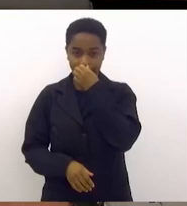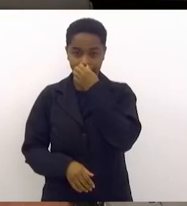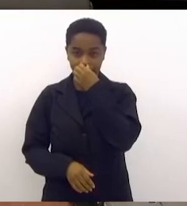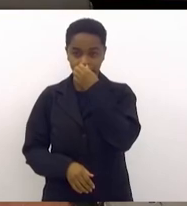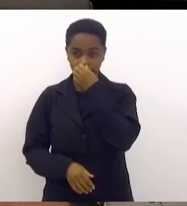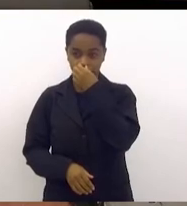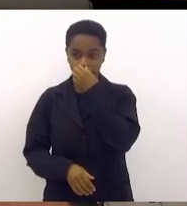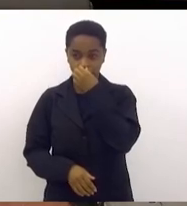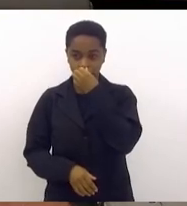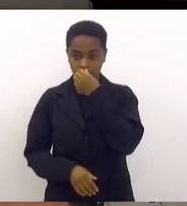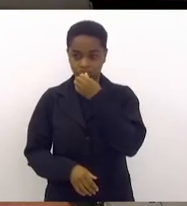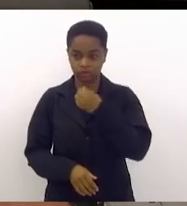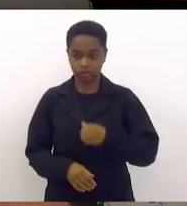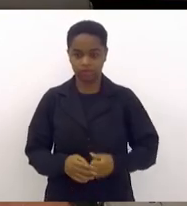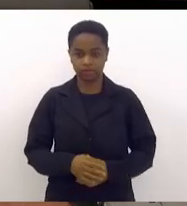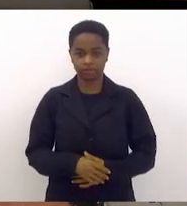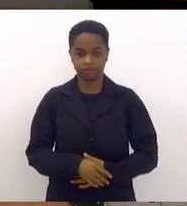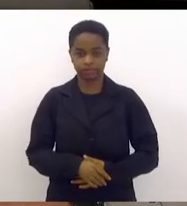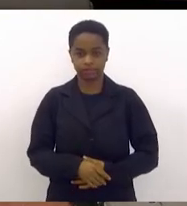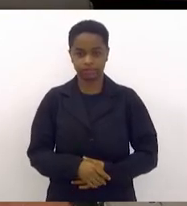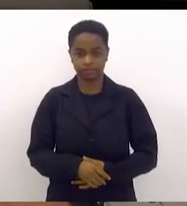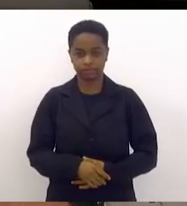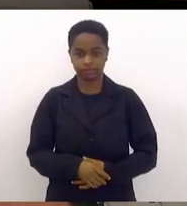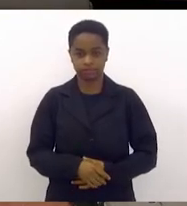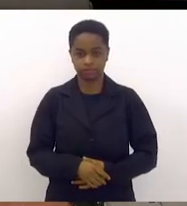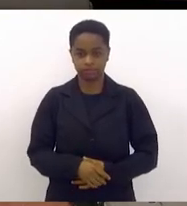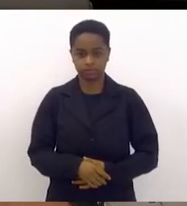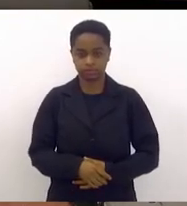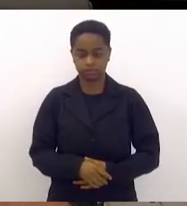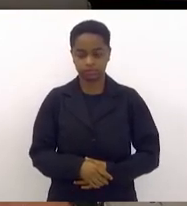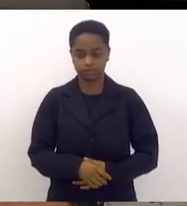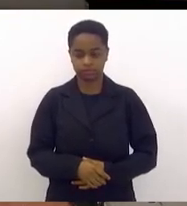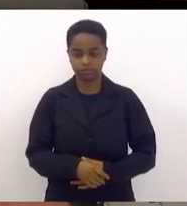fal embaixo fica à vontade A casa é